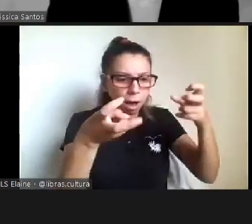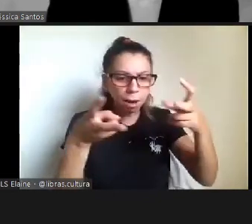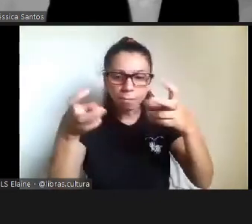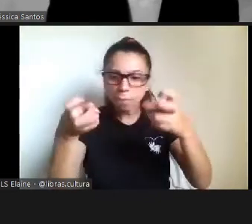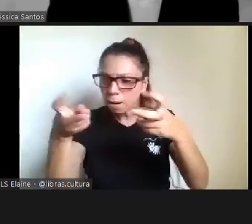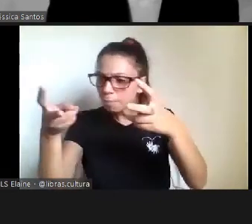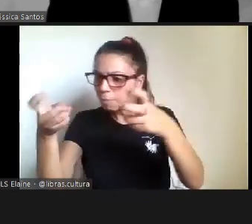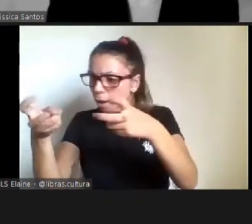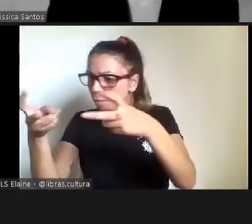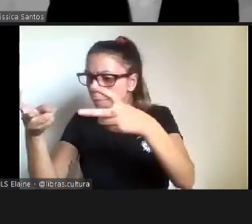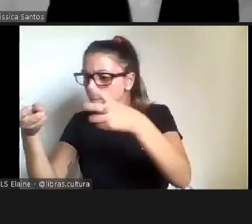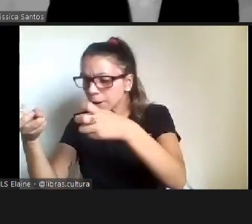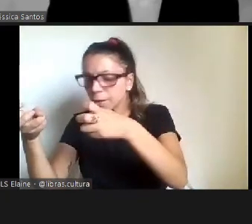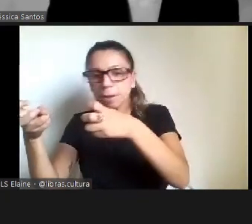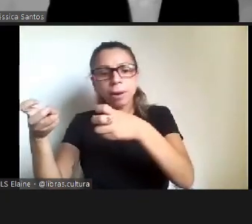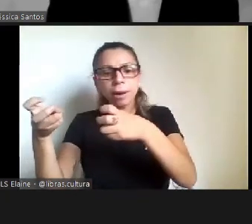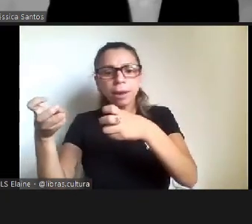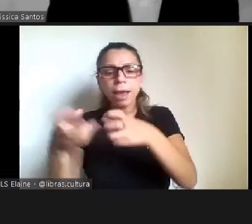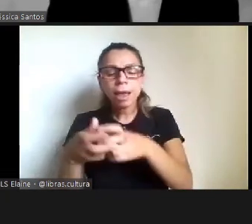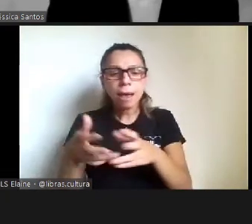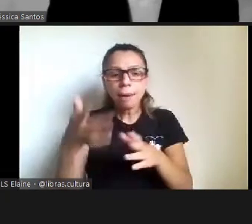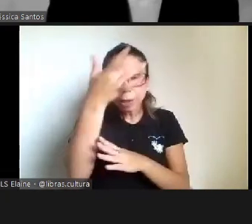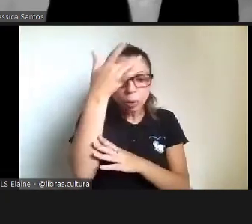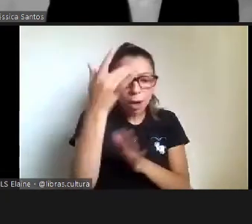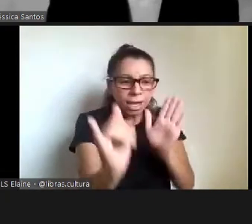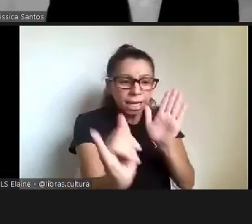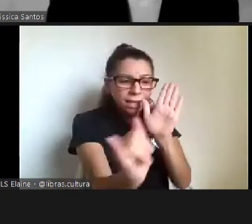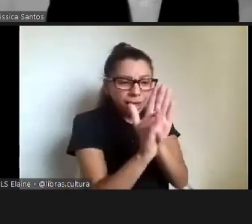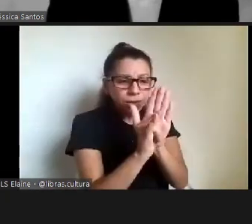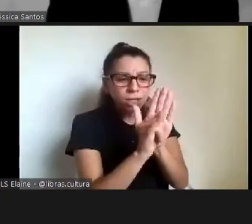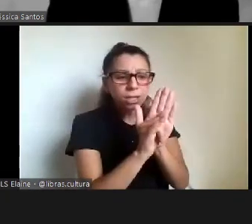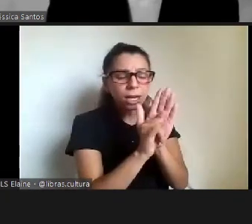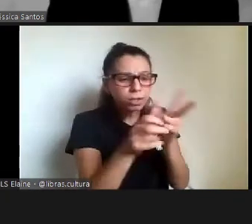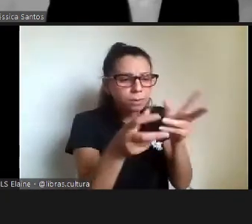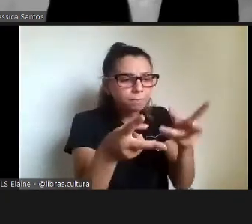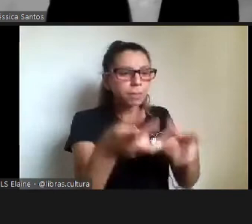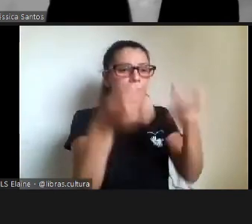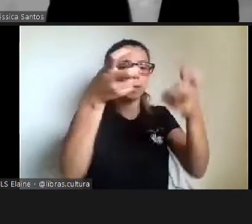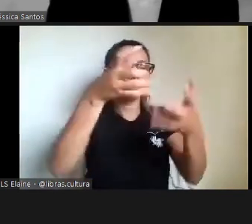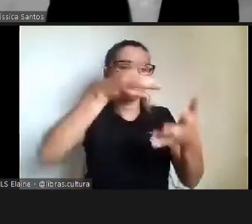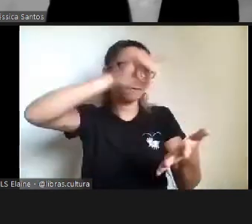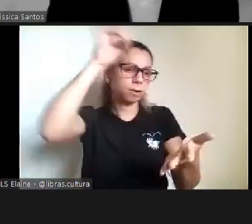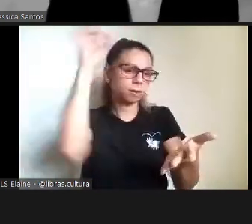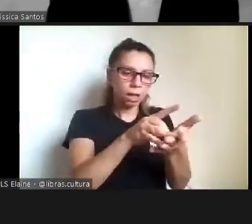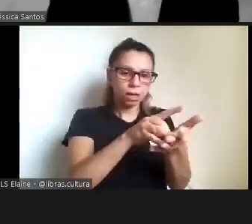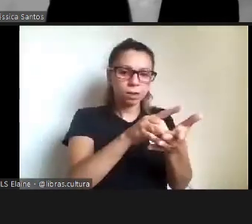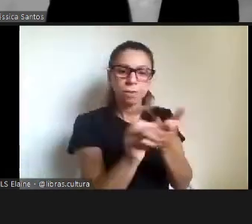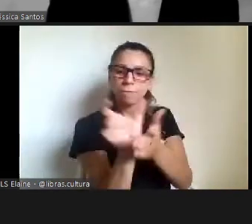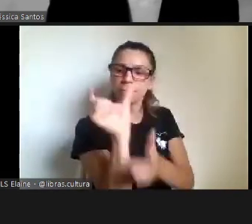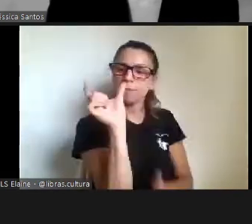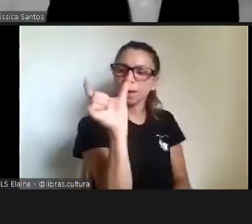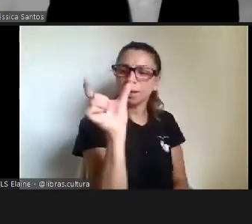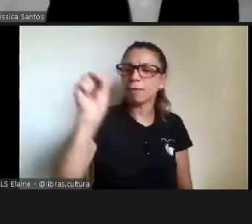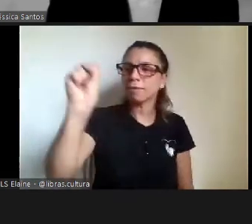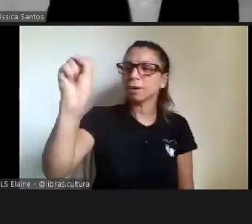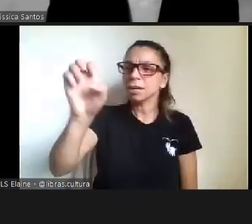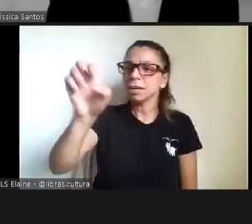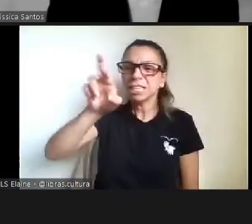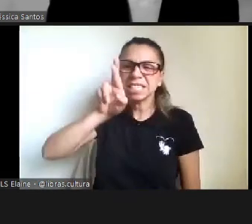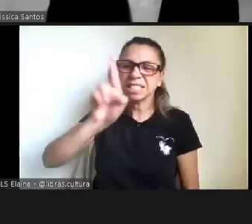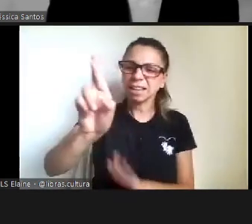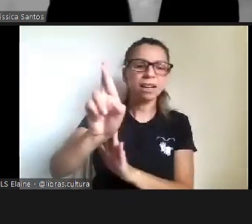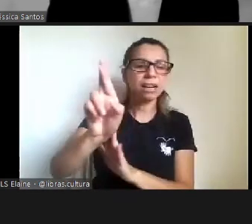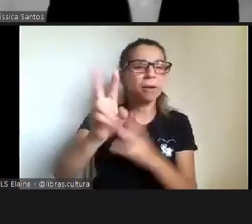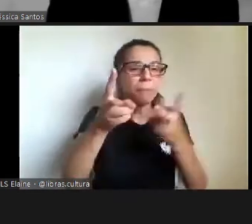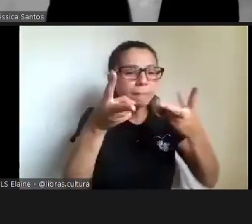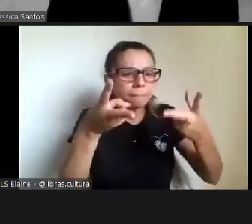que a gente veja o ser por trás daquela palavra, o ser por trás daqueles deslocamentos